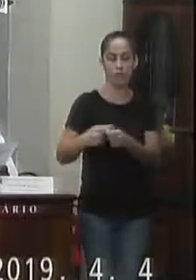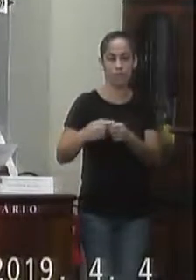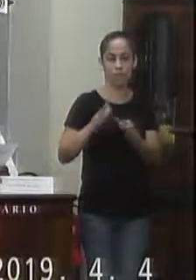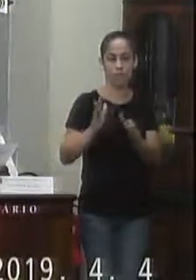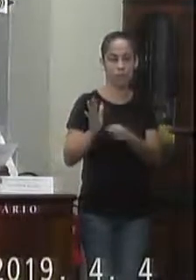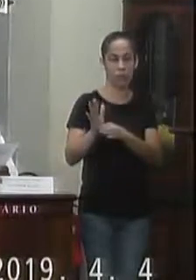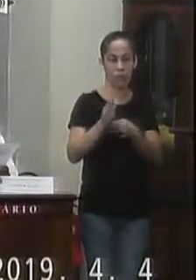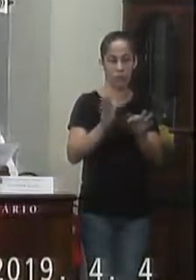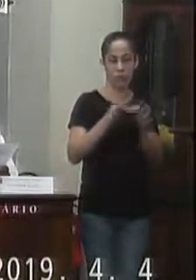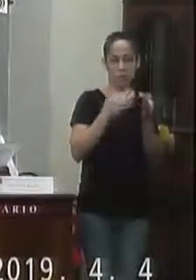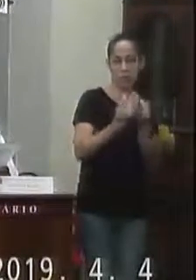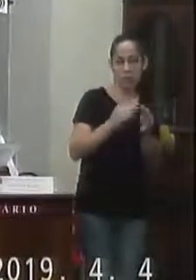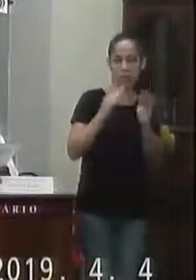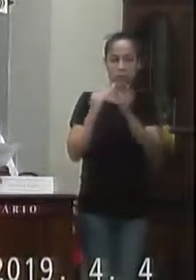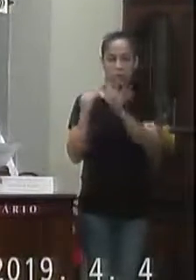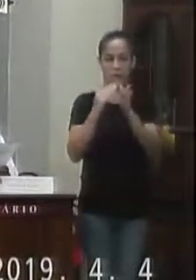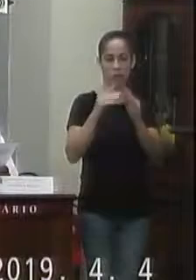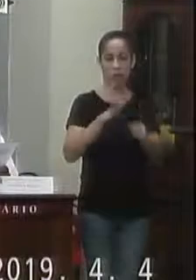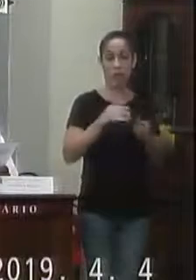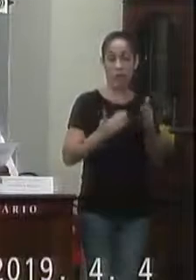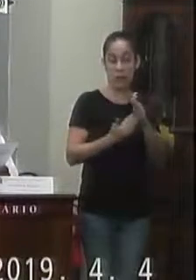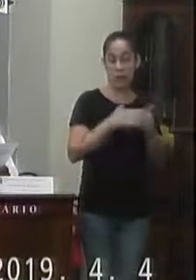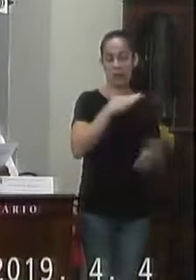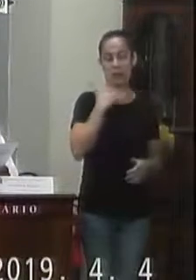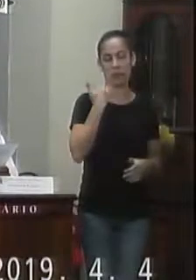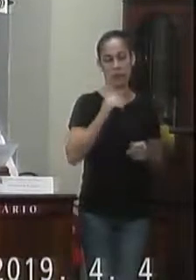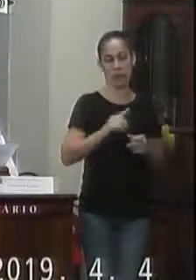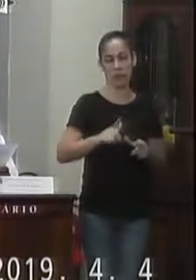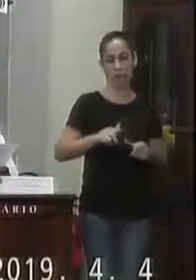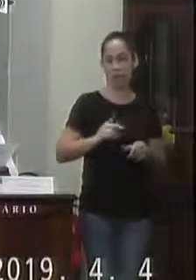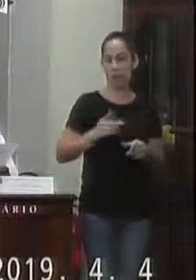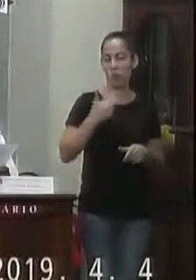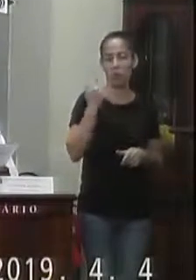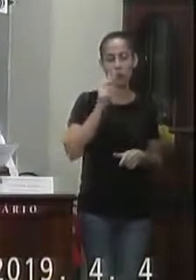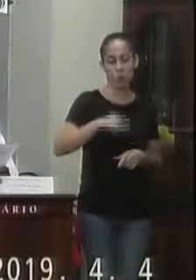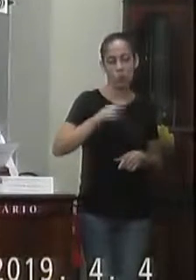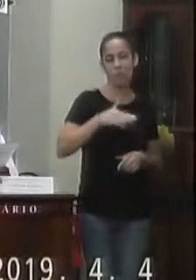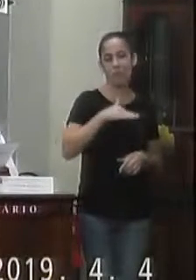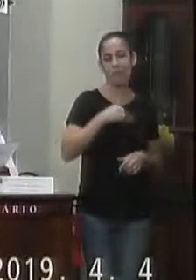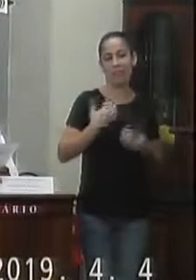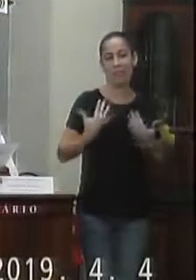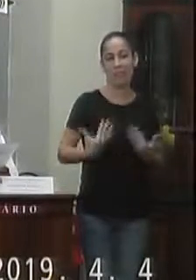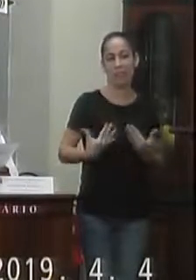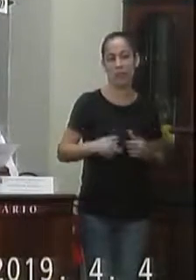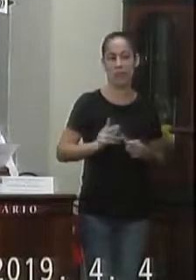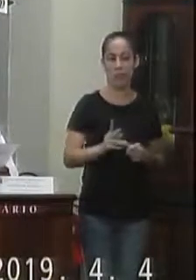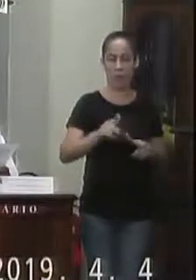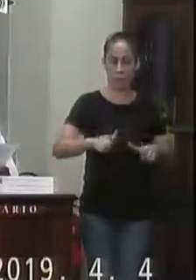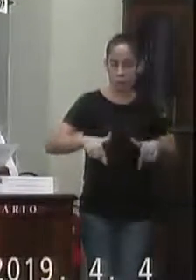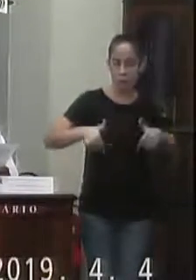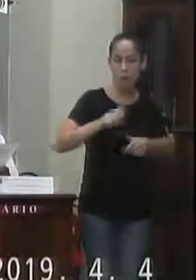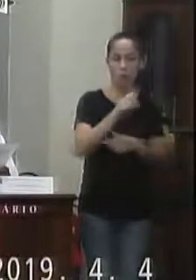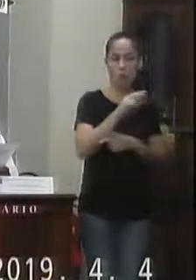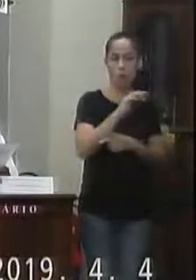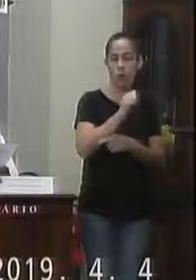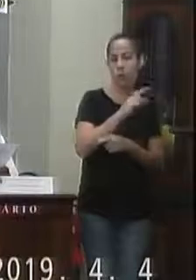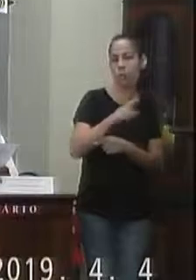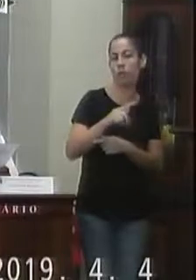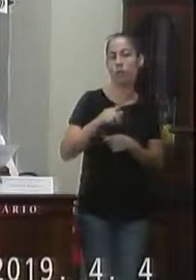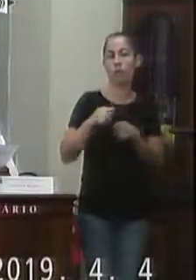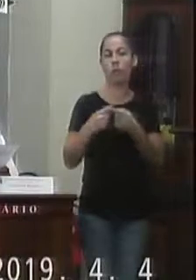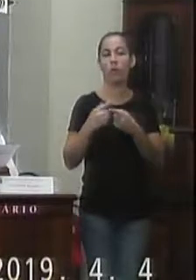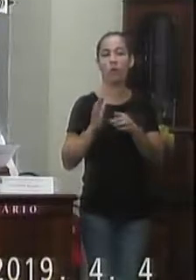criado, onde construiu família e residiu até o seu falecimento. Incansável na luta pela melhor qualidade de vida dos moradores do distrito, que tanto amava e sempre disposto a